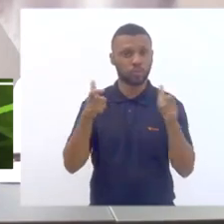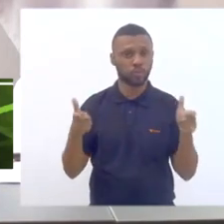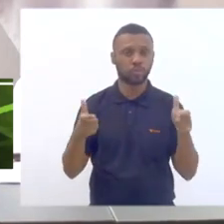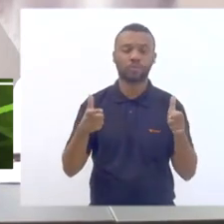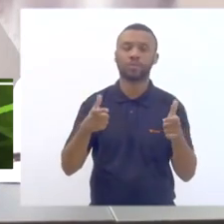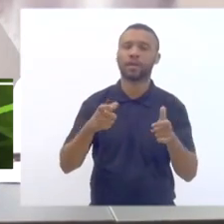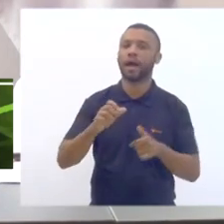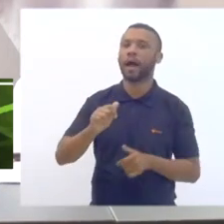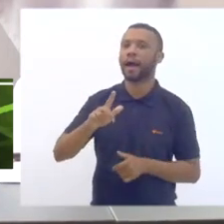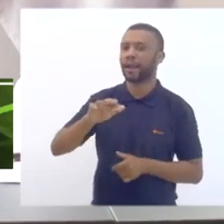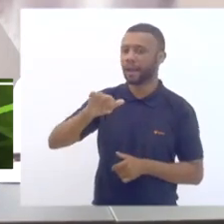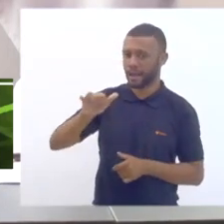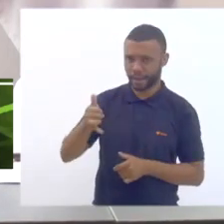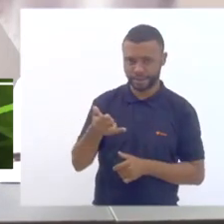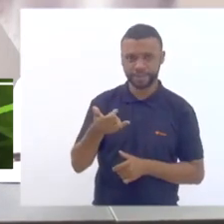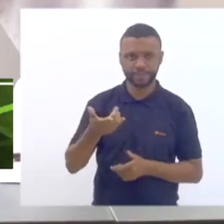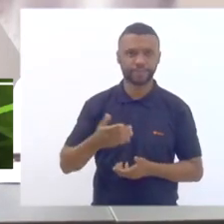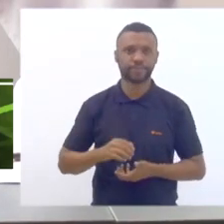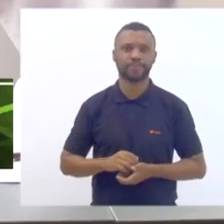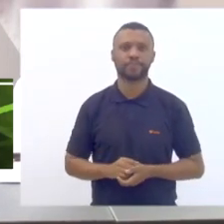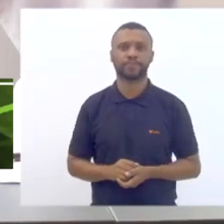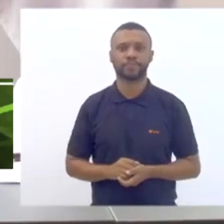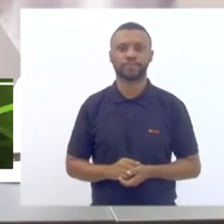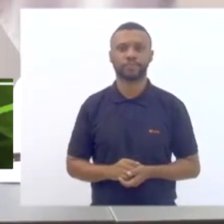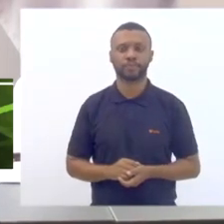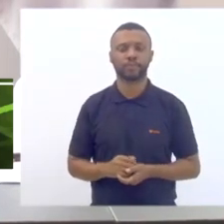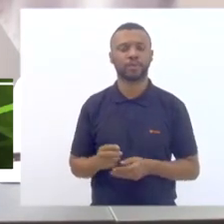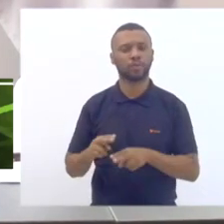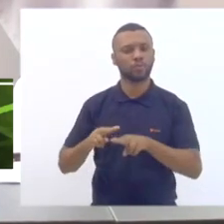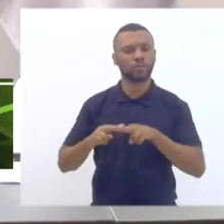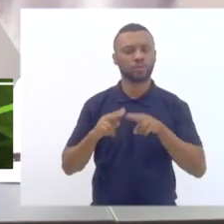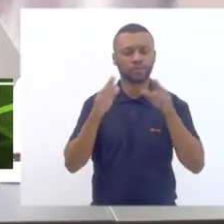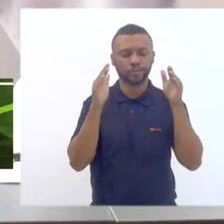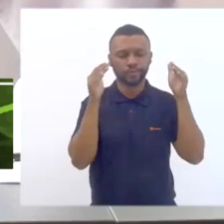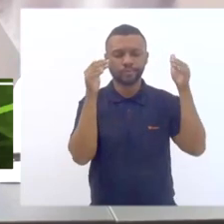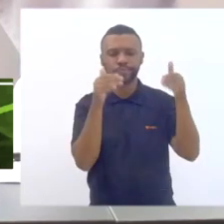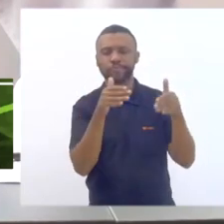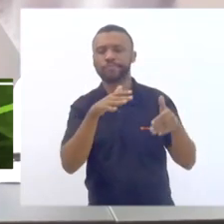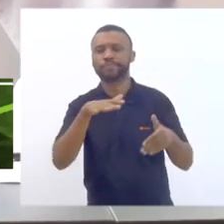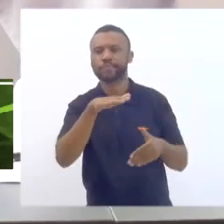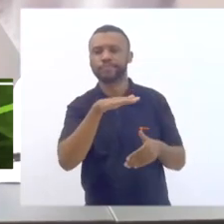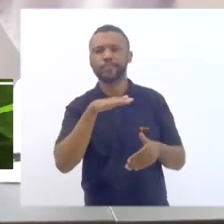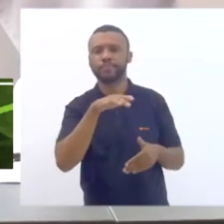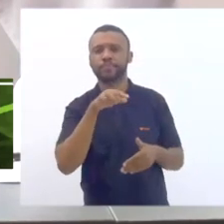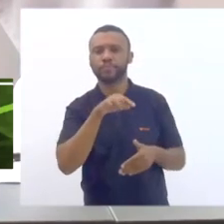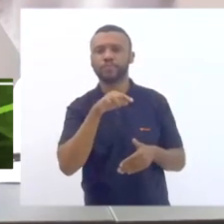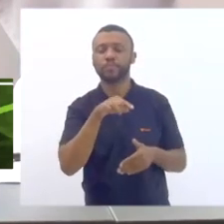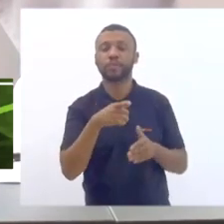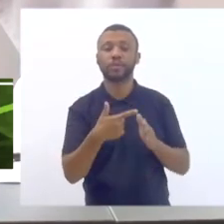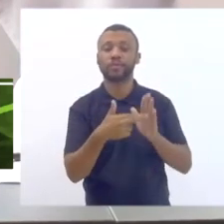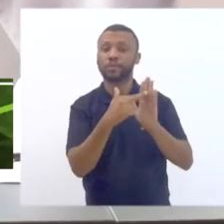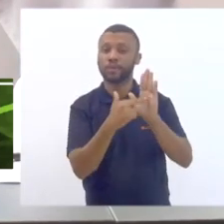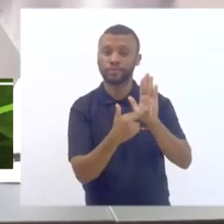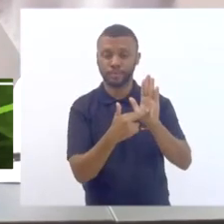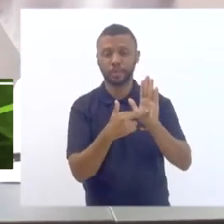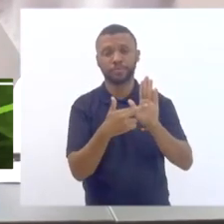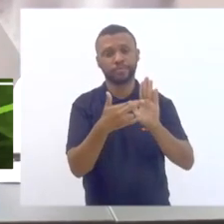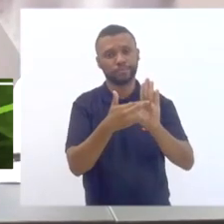Parlamento. E, por via de consequência, sob o ponto de vista do regimento